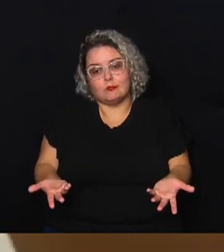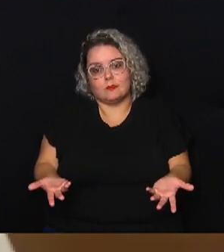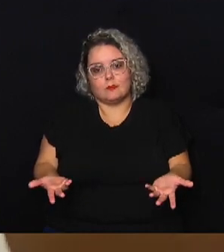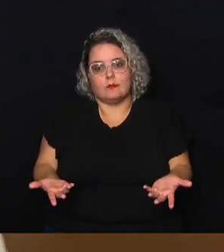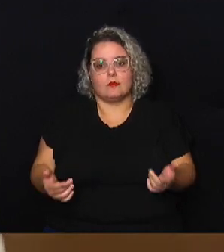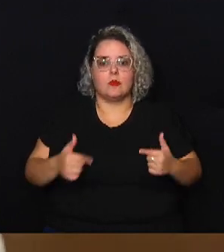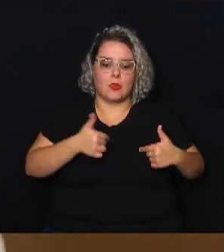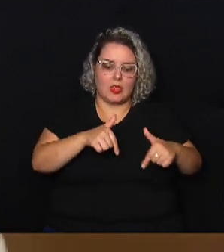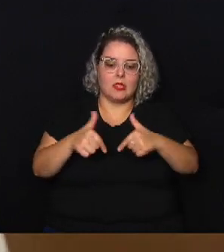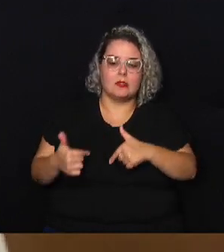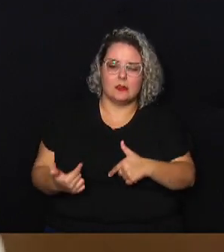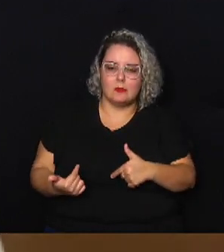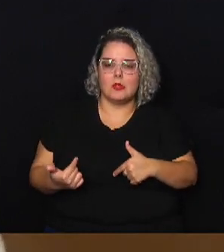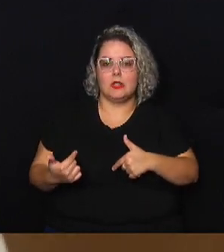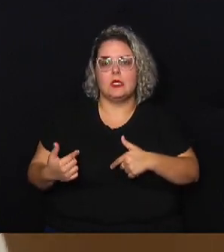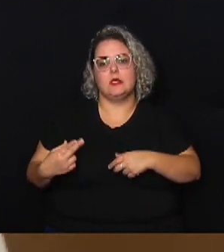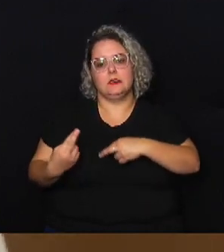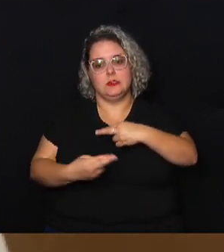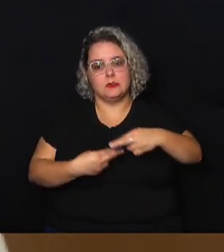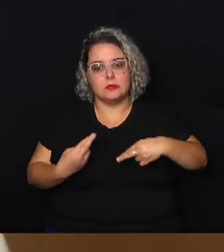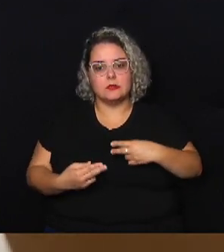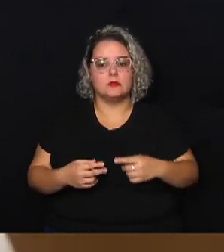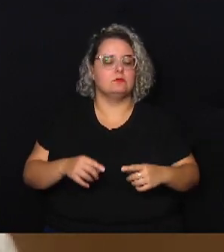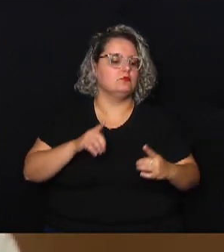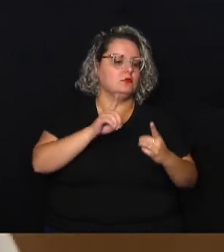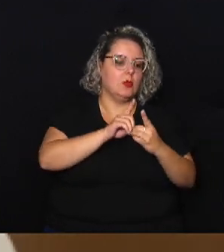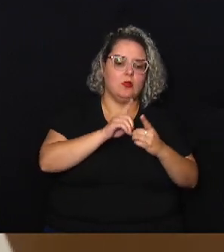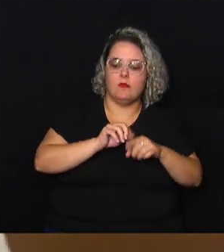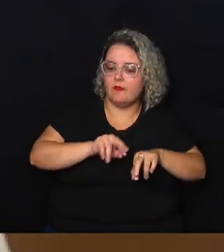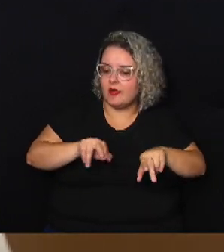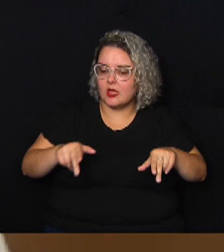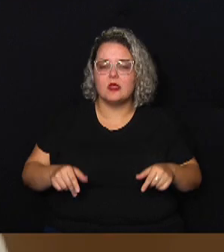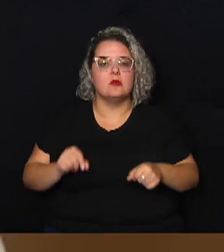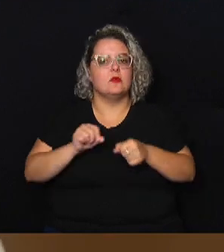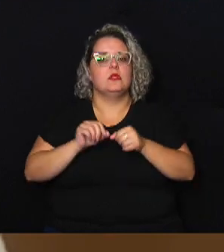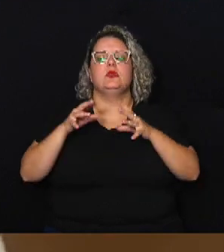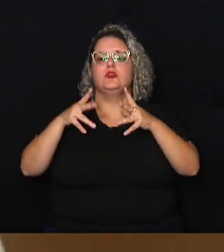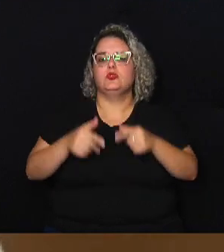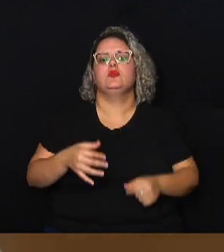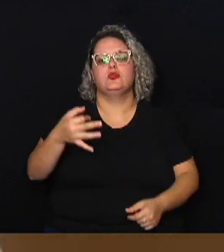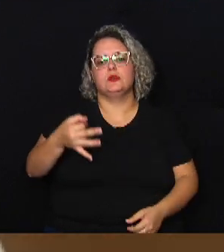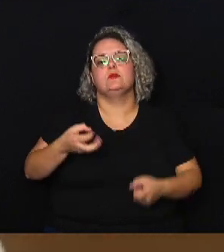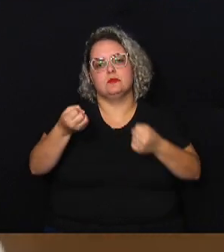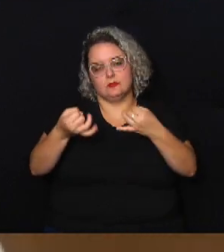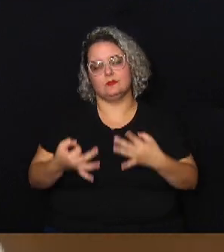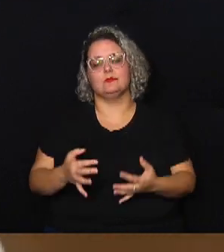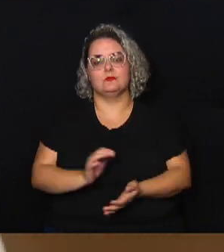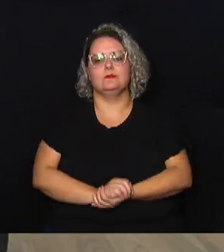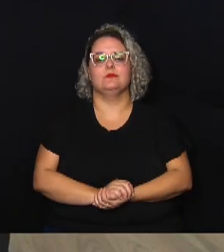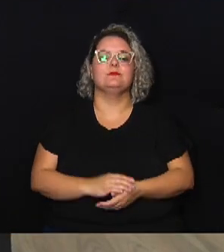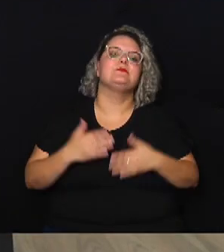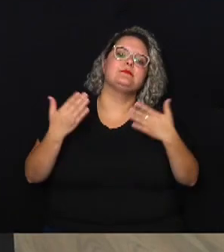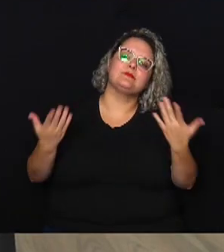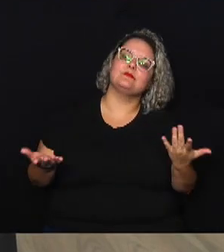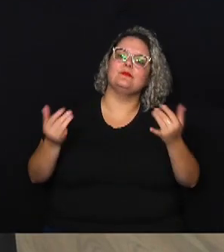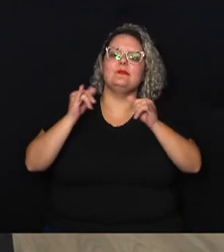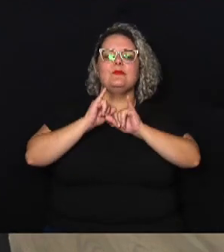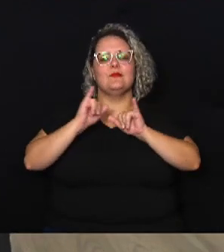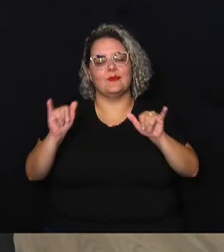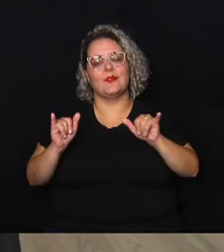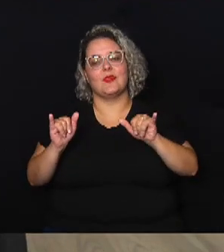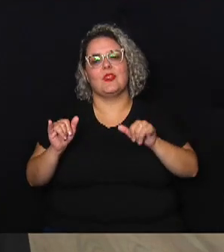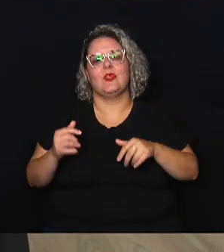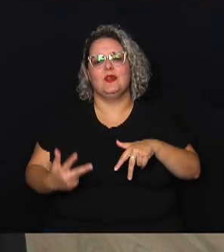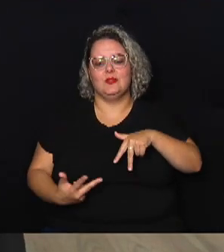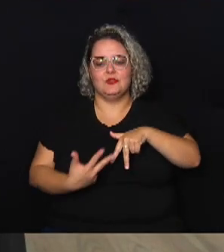trabalhar muito esse relacionamento, né? Passar em consultas e fazer tudo certinho como foi orientado. Tá aí então o recado do